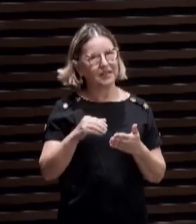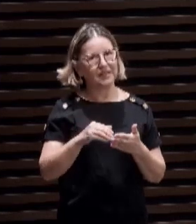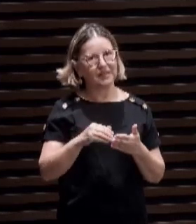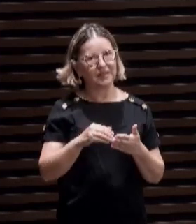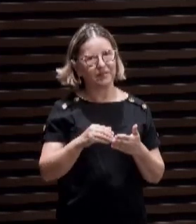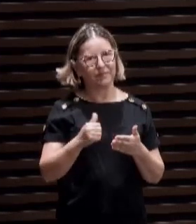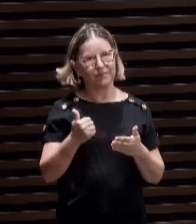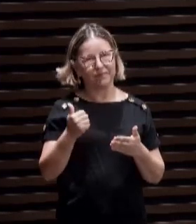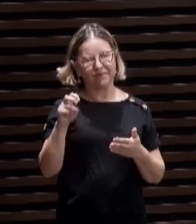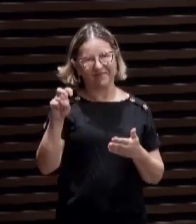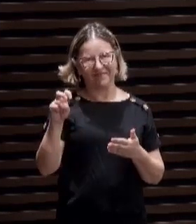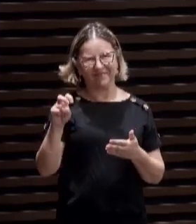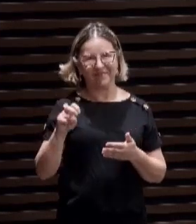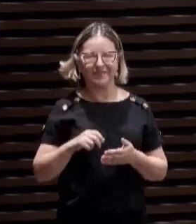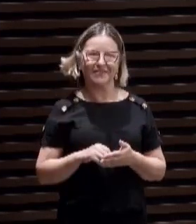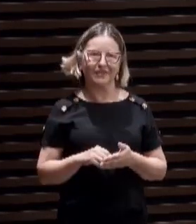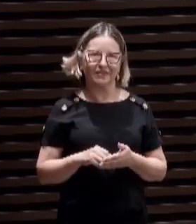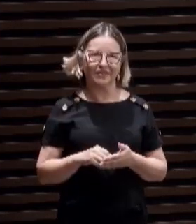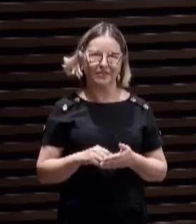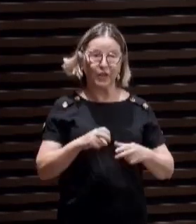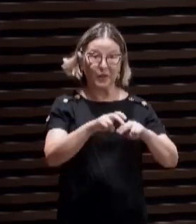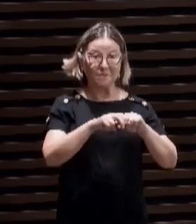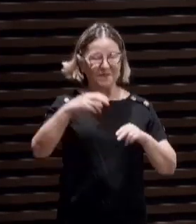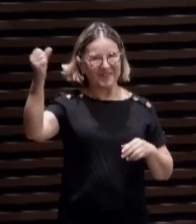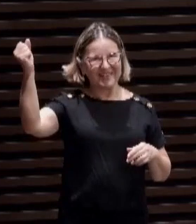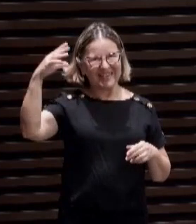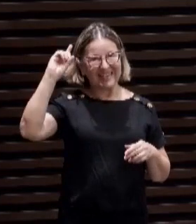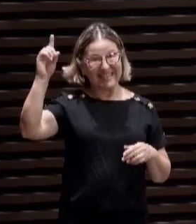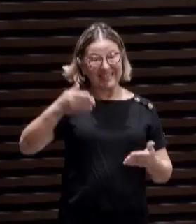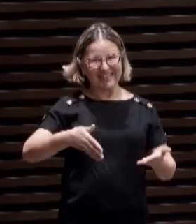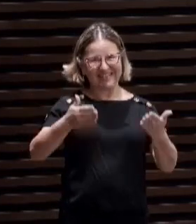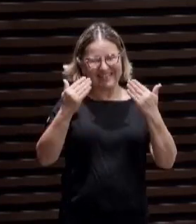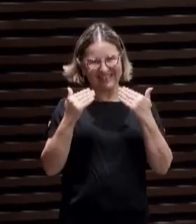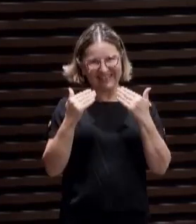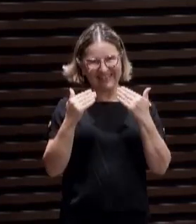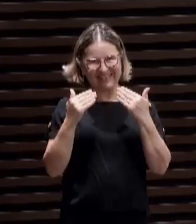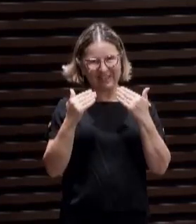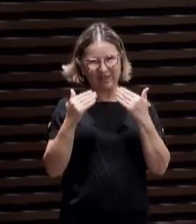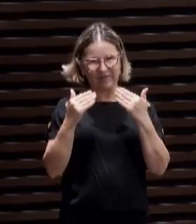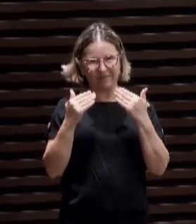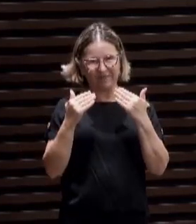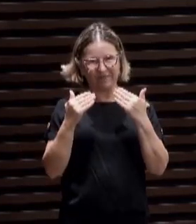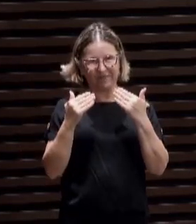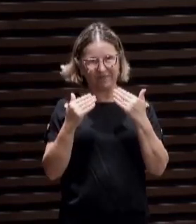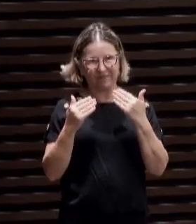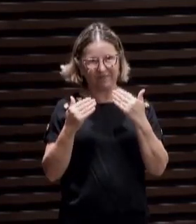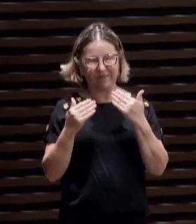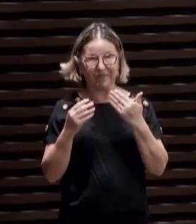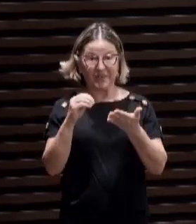Vamos juntos? Segundo a graça de Deus que me foi dada, lancei o fundamento